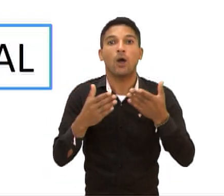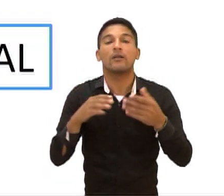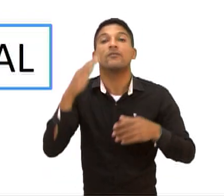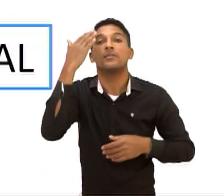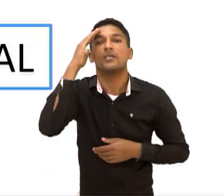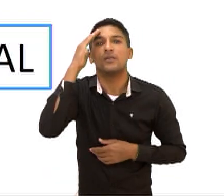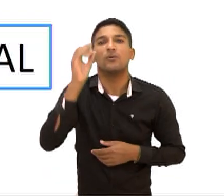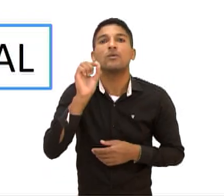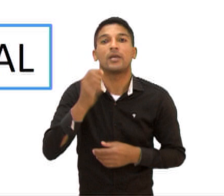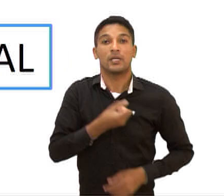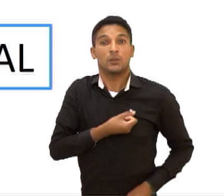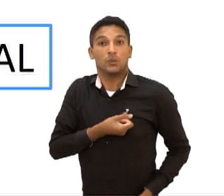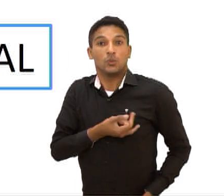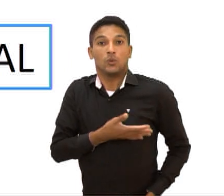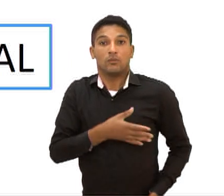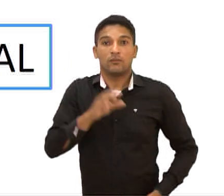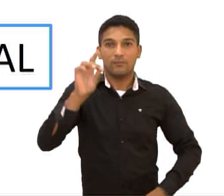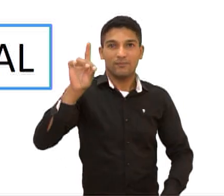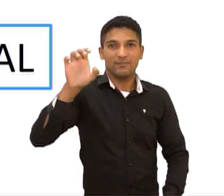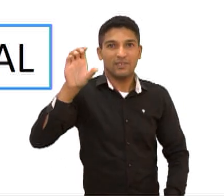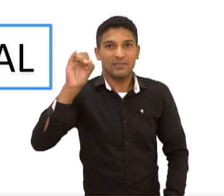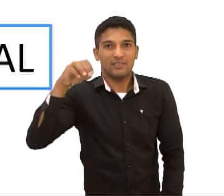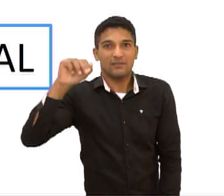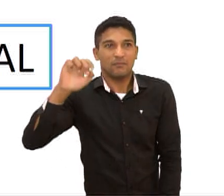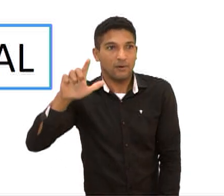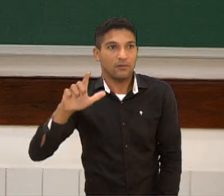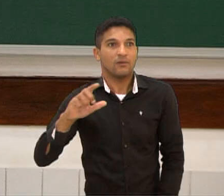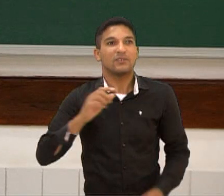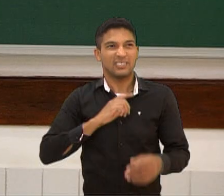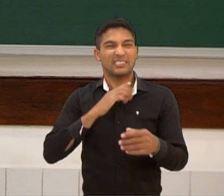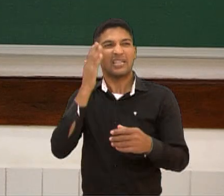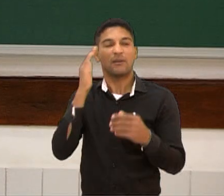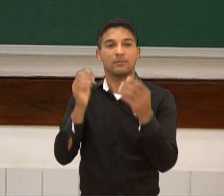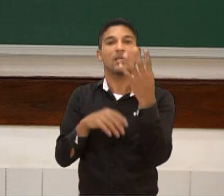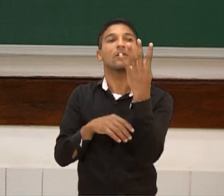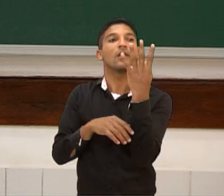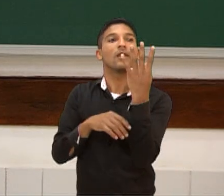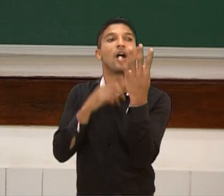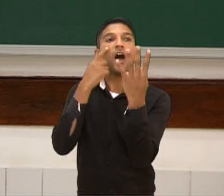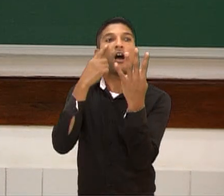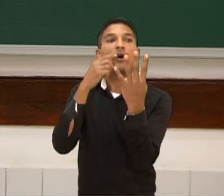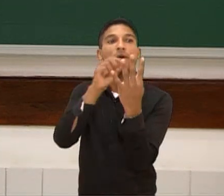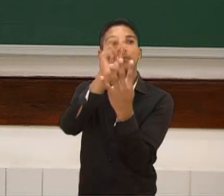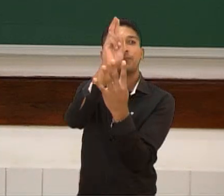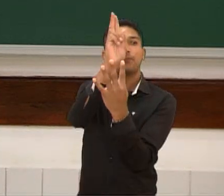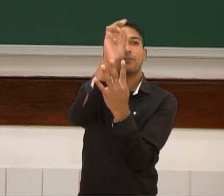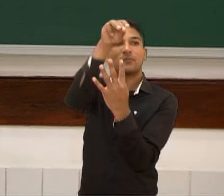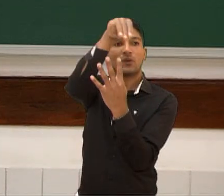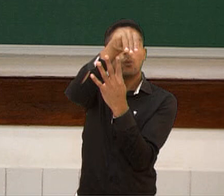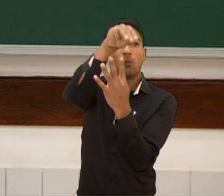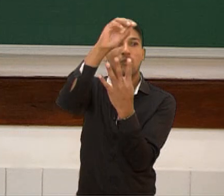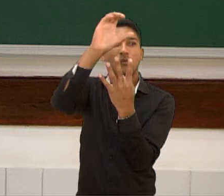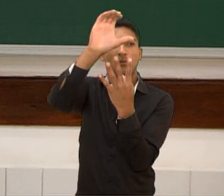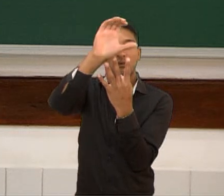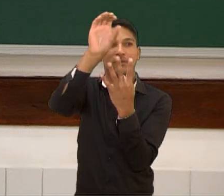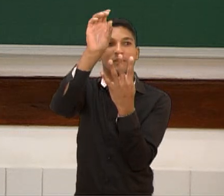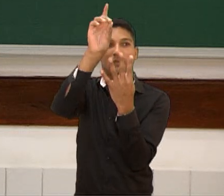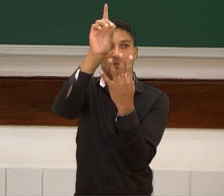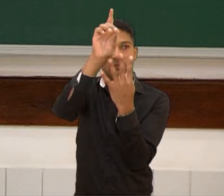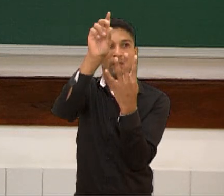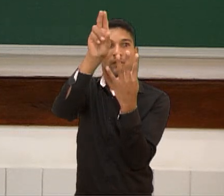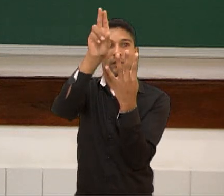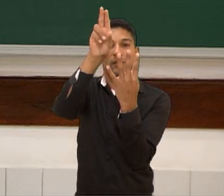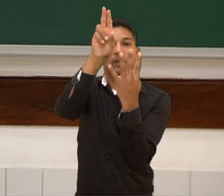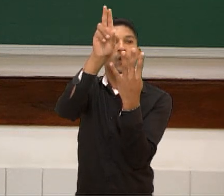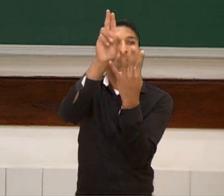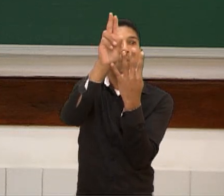Vocês sabem que nos números, né, eu tenho a unidade, a dezena, a centena, unidade de milhar, dezena de milhar e assim por